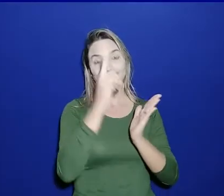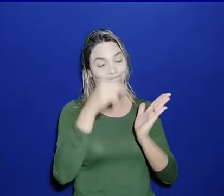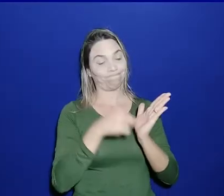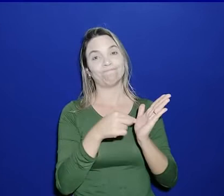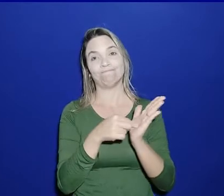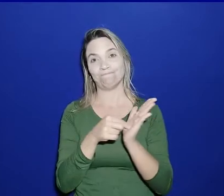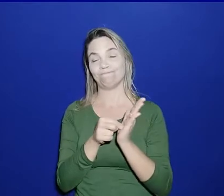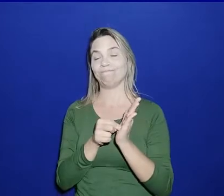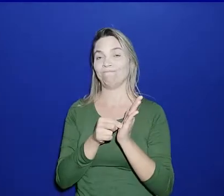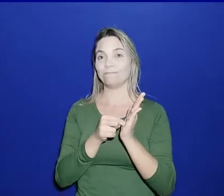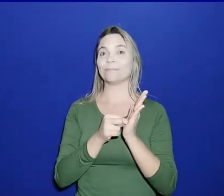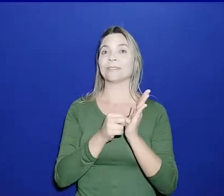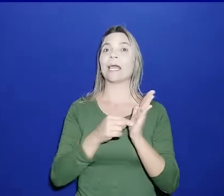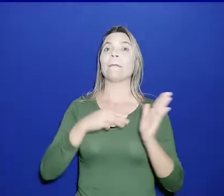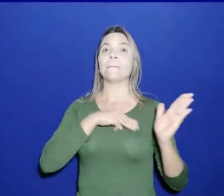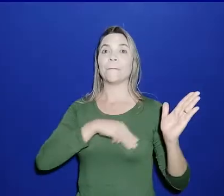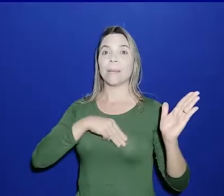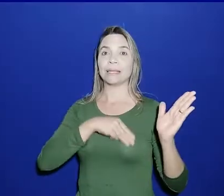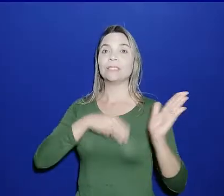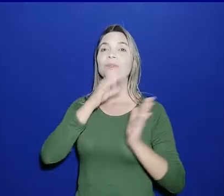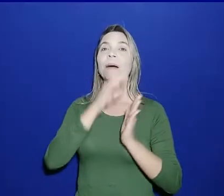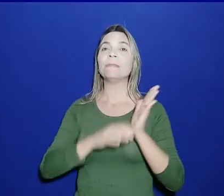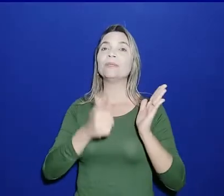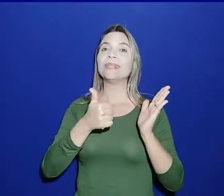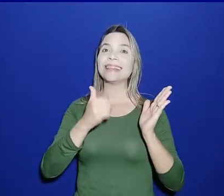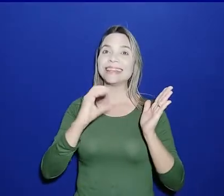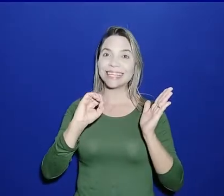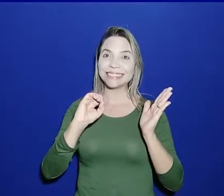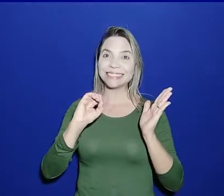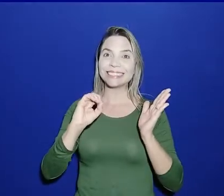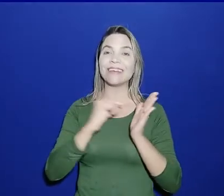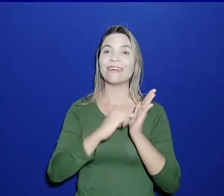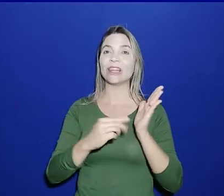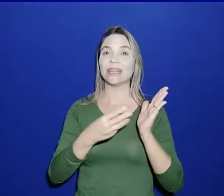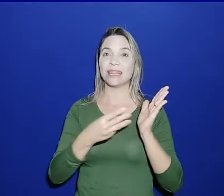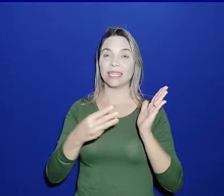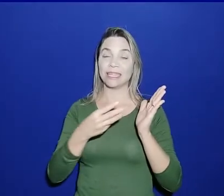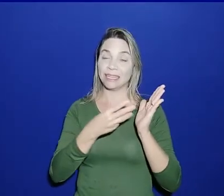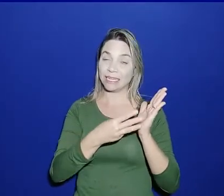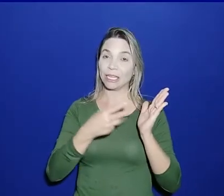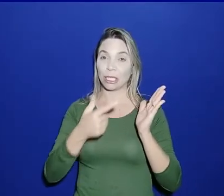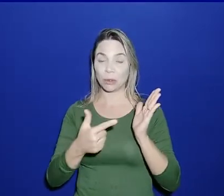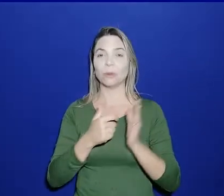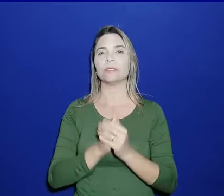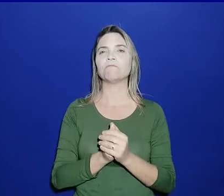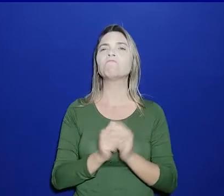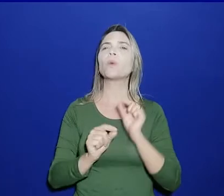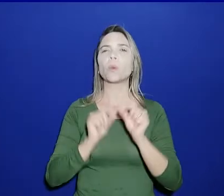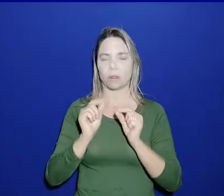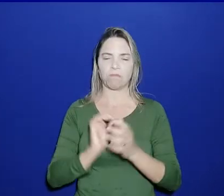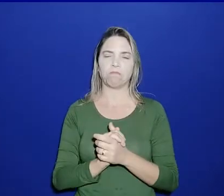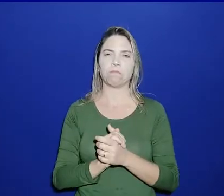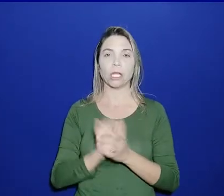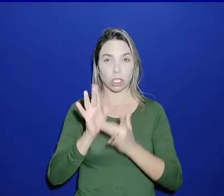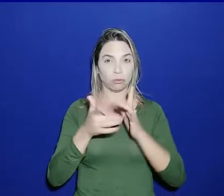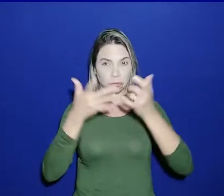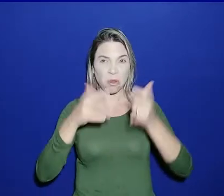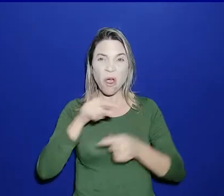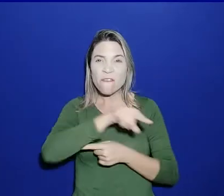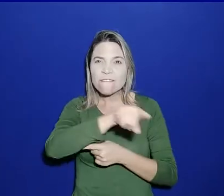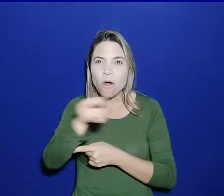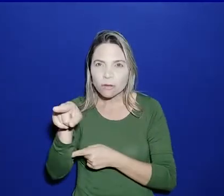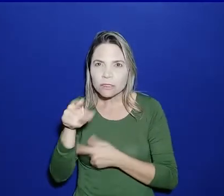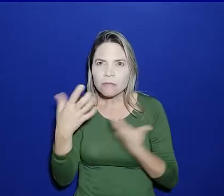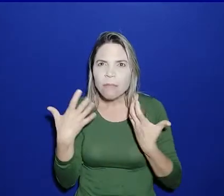Senhor. Mateus 10, 32. Portanto, todo aquele que me confessar diante dos